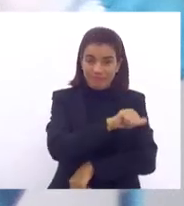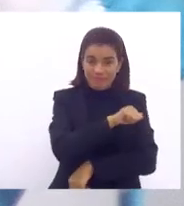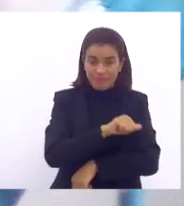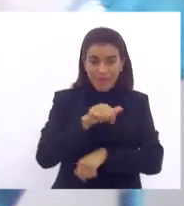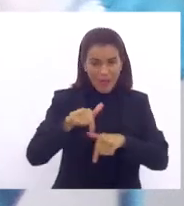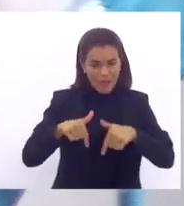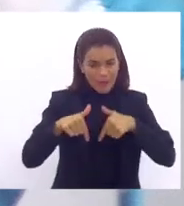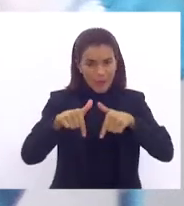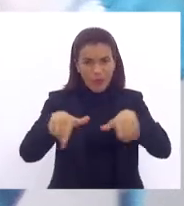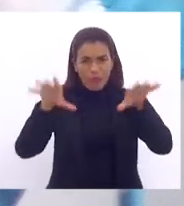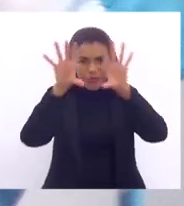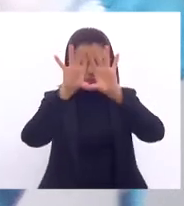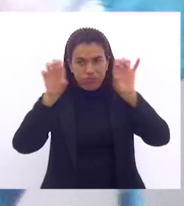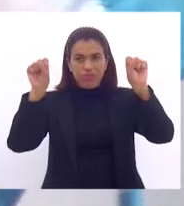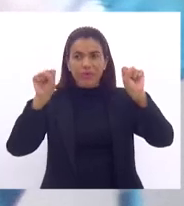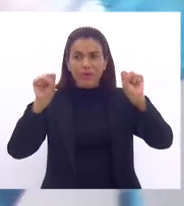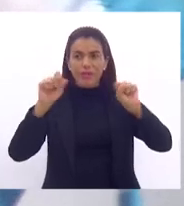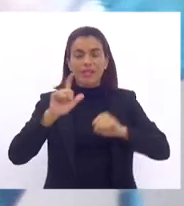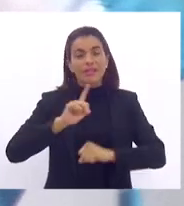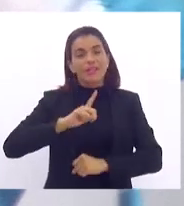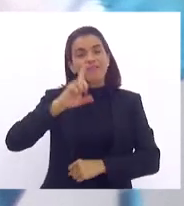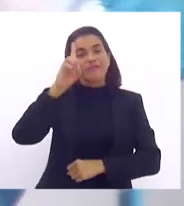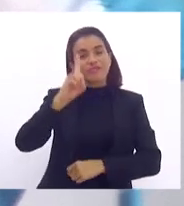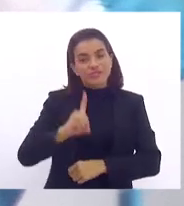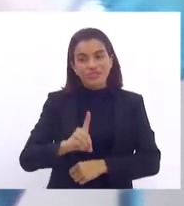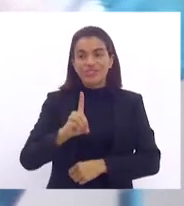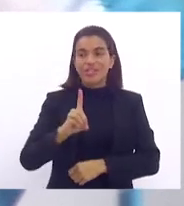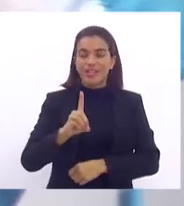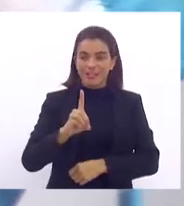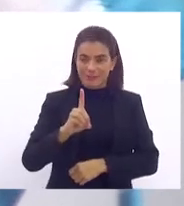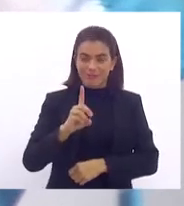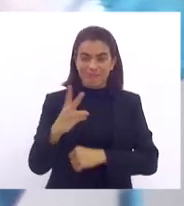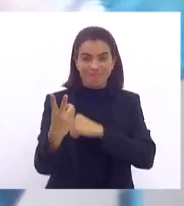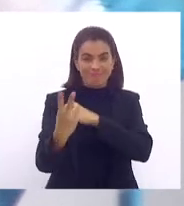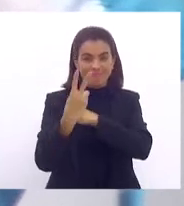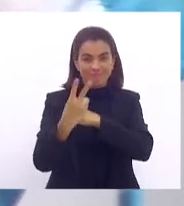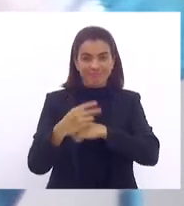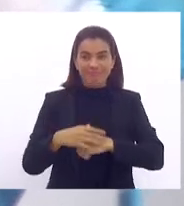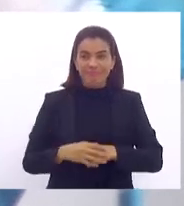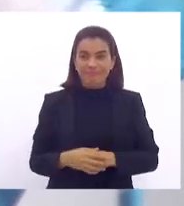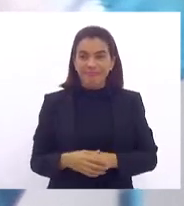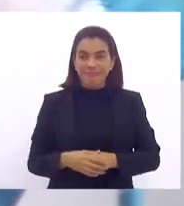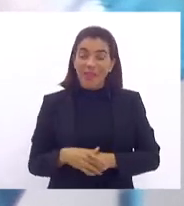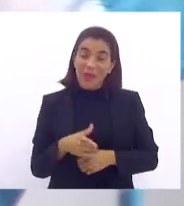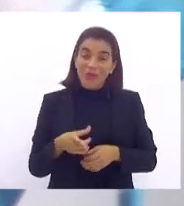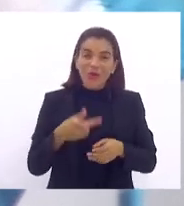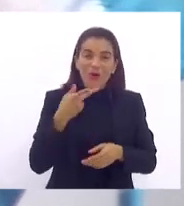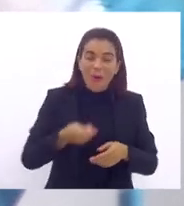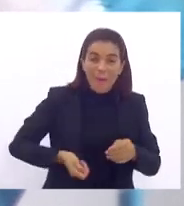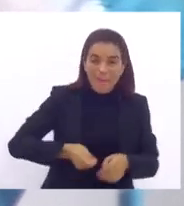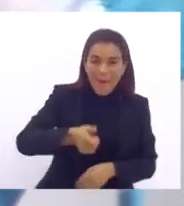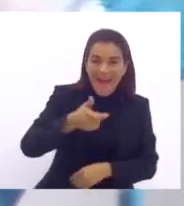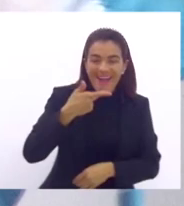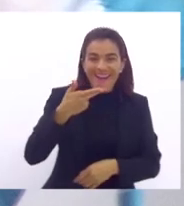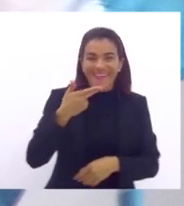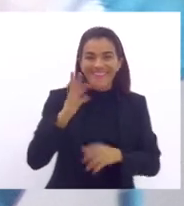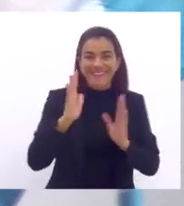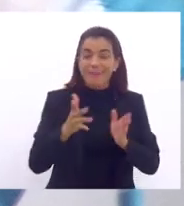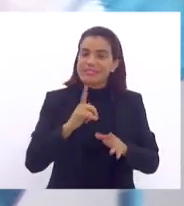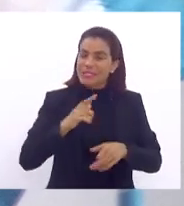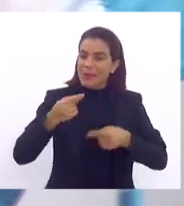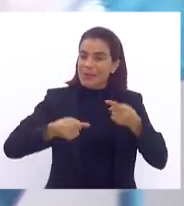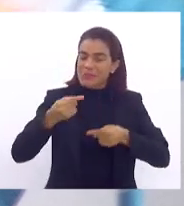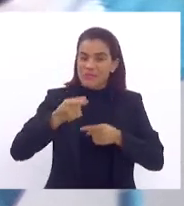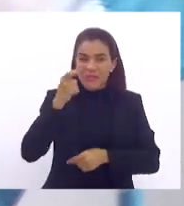Federal e teve esse direito eh resguardado eu tô antecipando o fim mas antes desse fim tem muita discussão